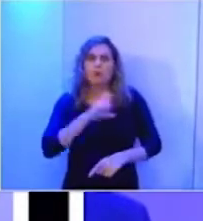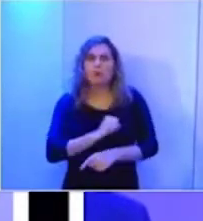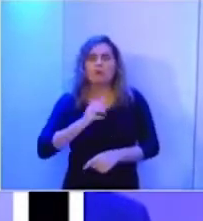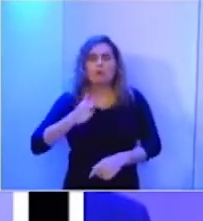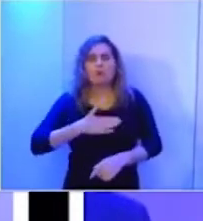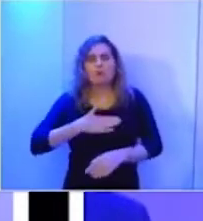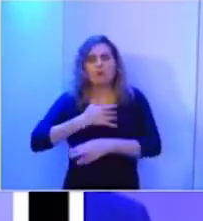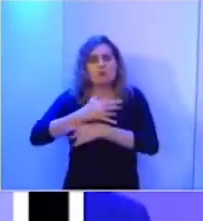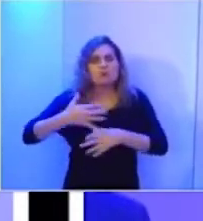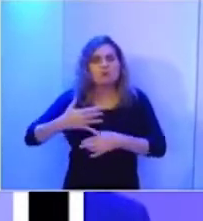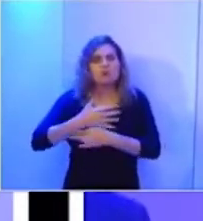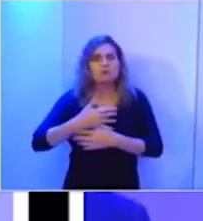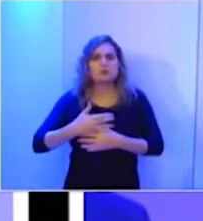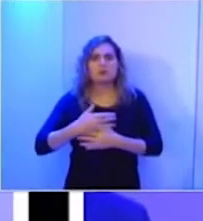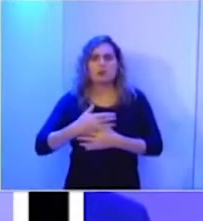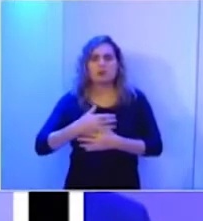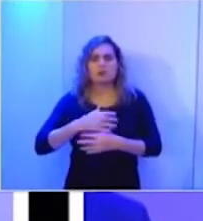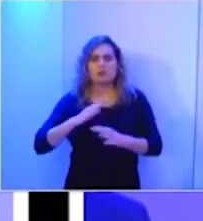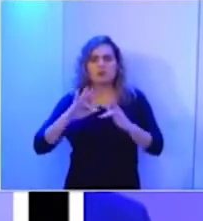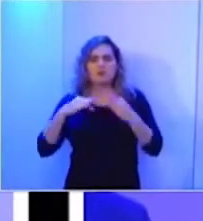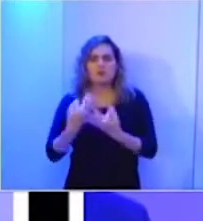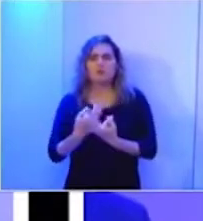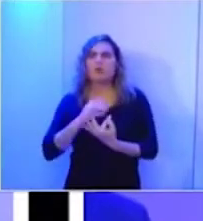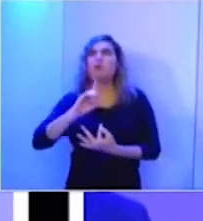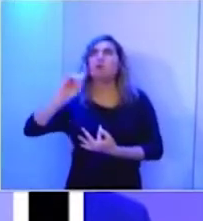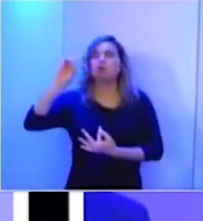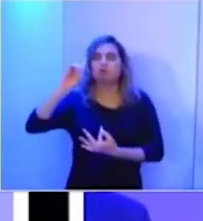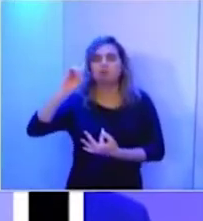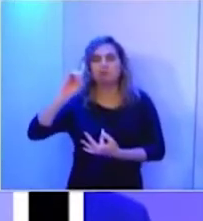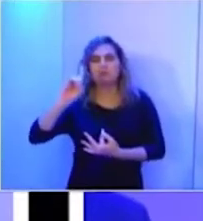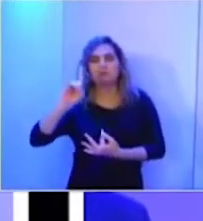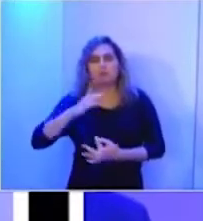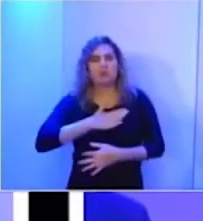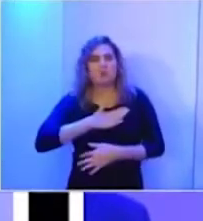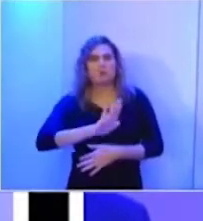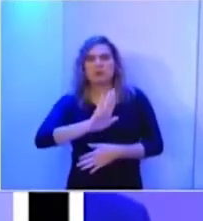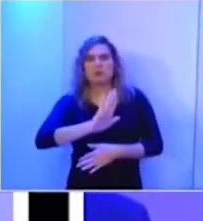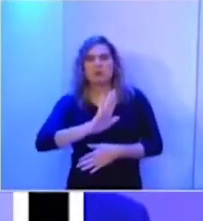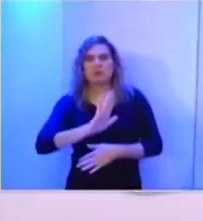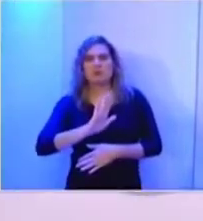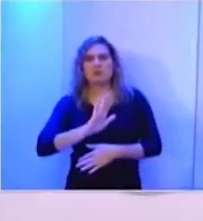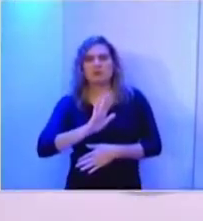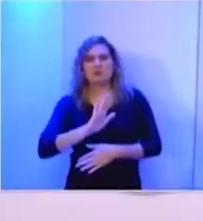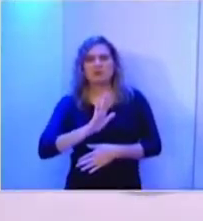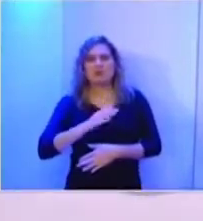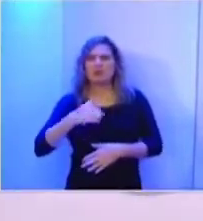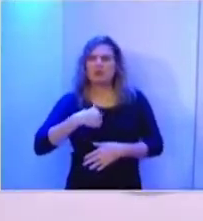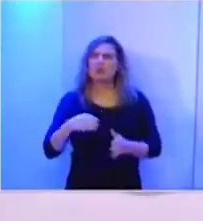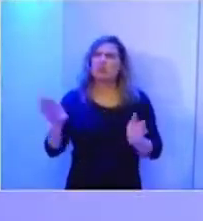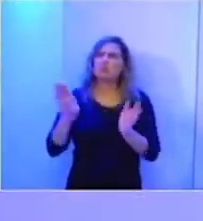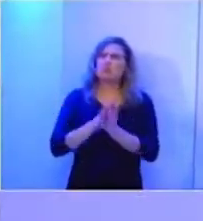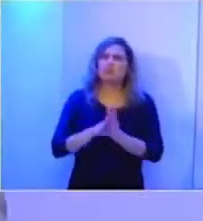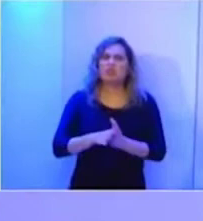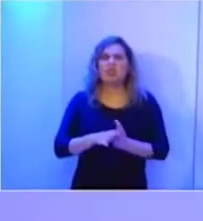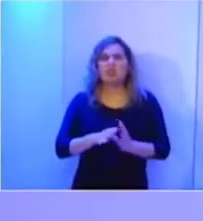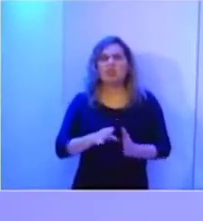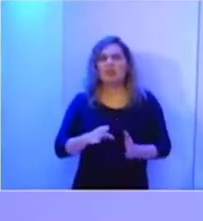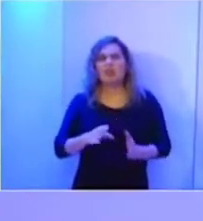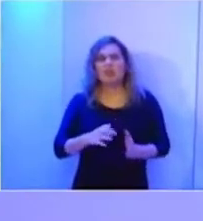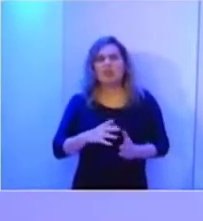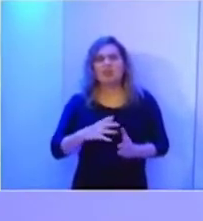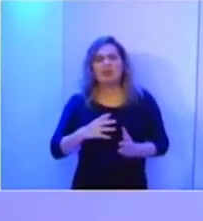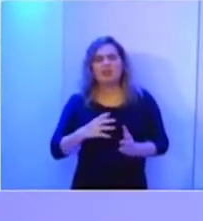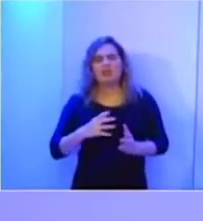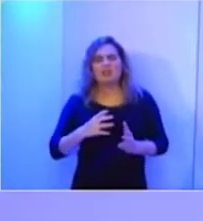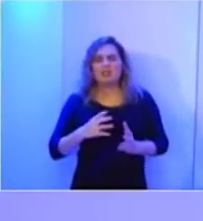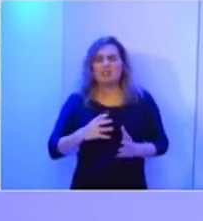defendo realmente minha pátria, minha cidade, família e Deus. Agora eu não aguento hipocrisia. Eu já cheguei um pouco aborrecido